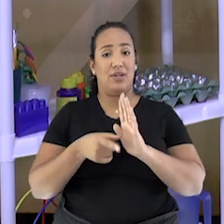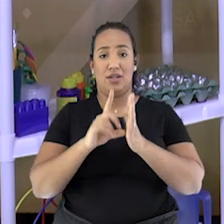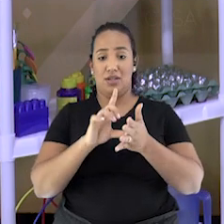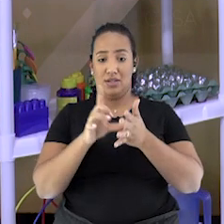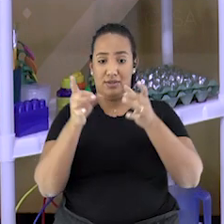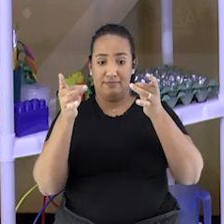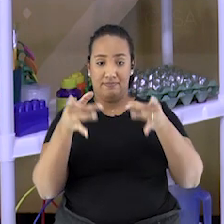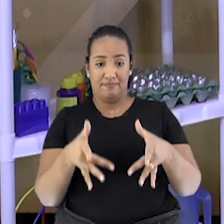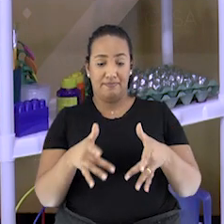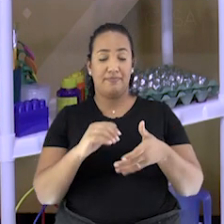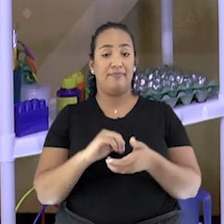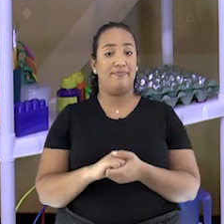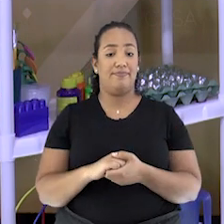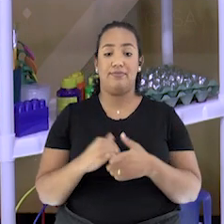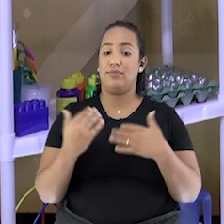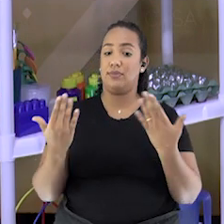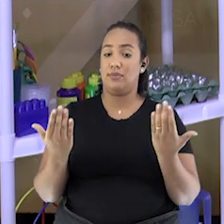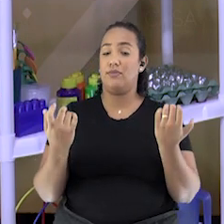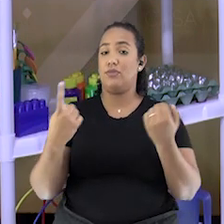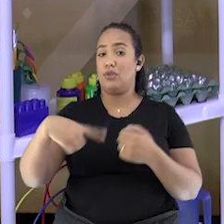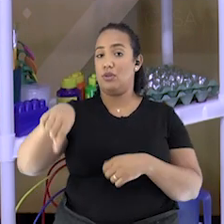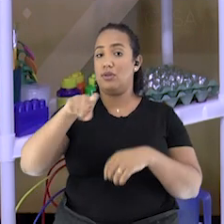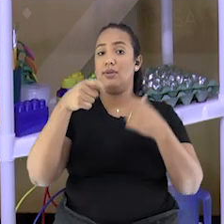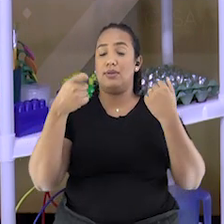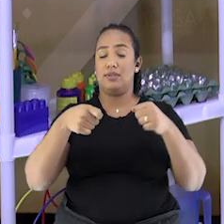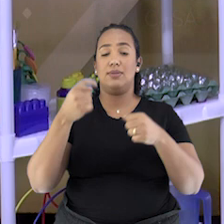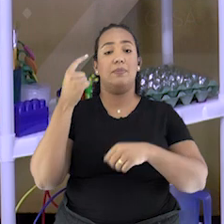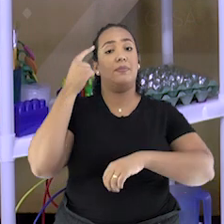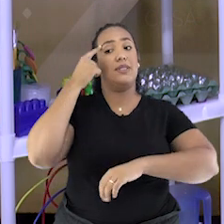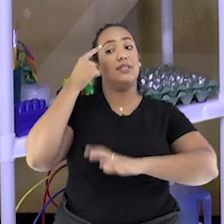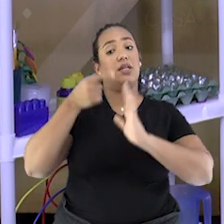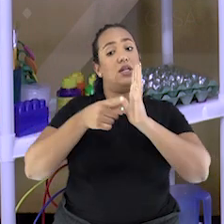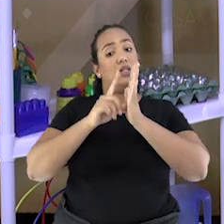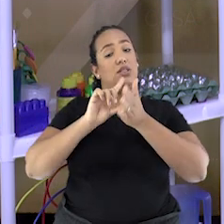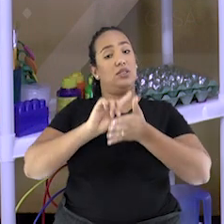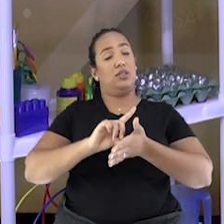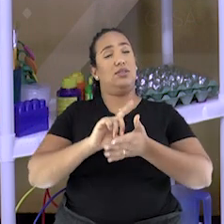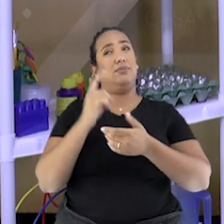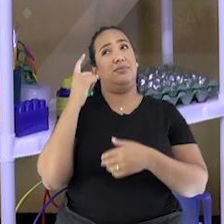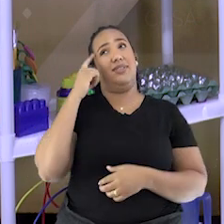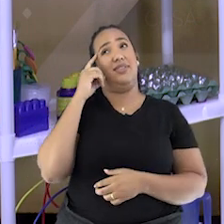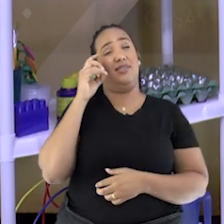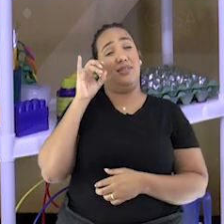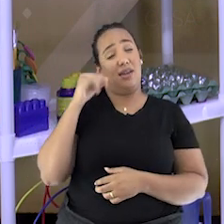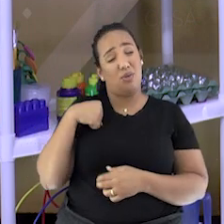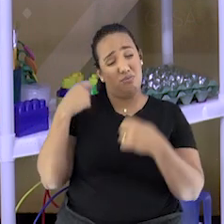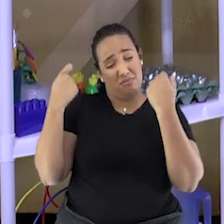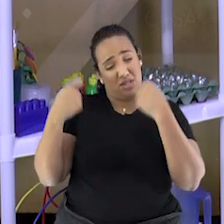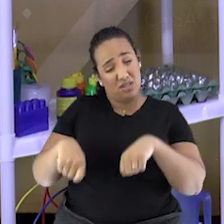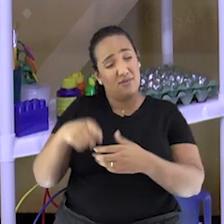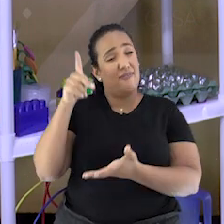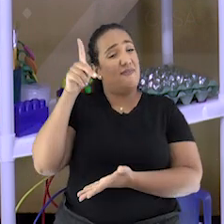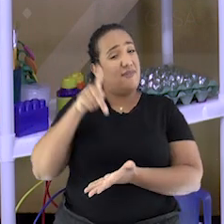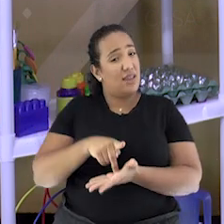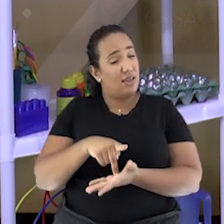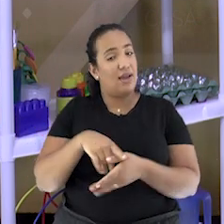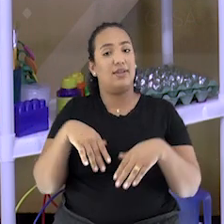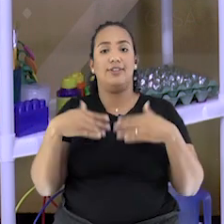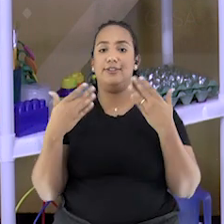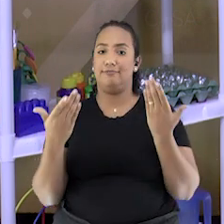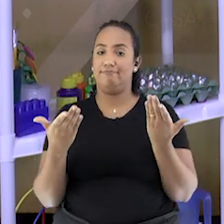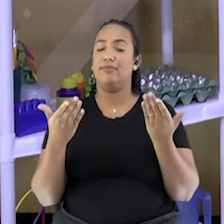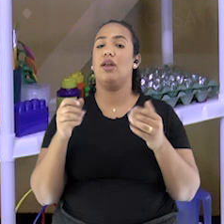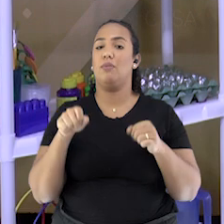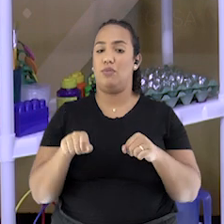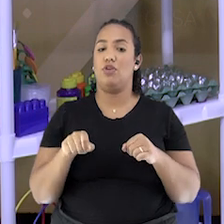nós devemos repensar antes de gastar. Devemos pensar se precisamos muito daquilo mesmo. Assim podemos reduzir alguns